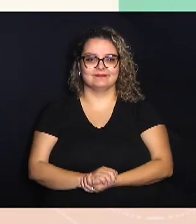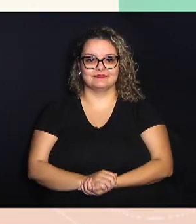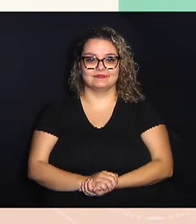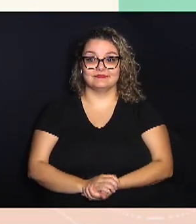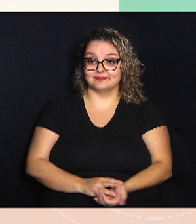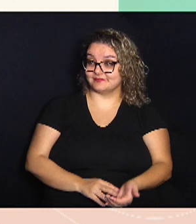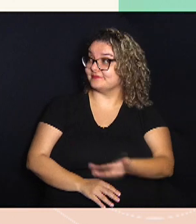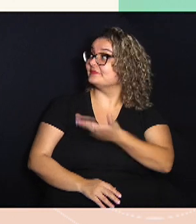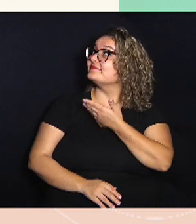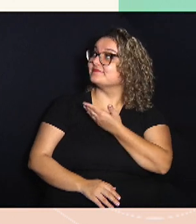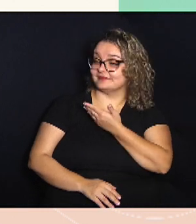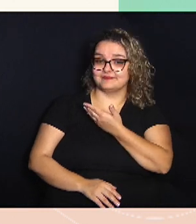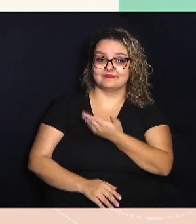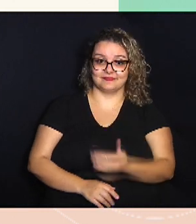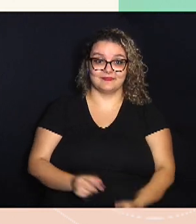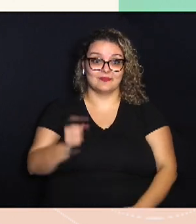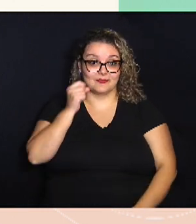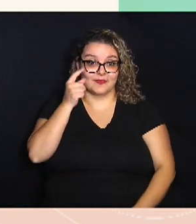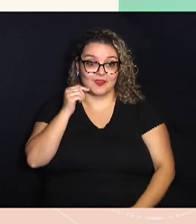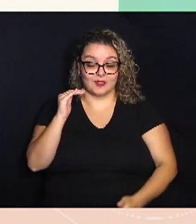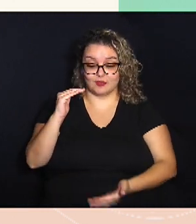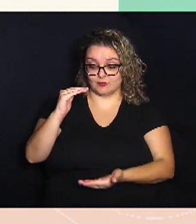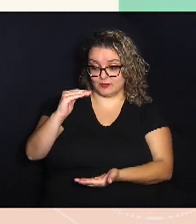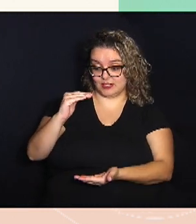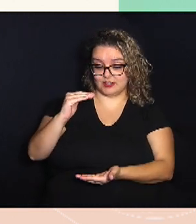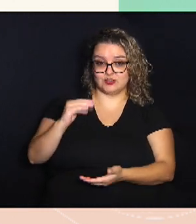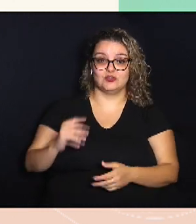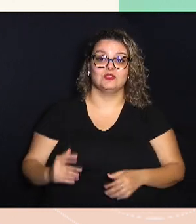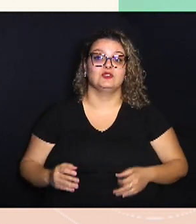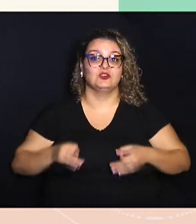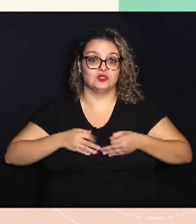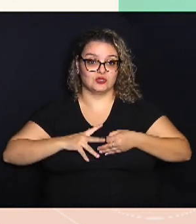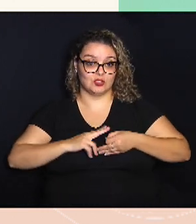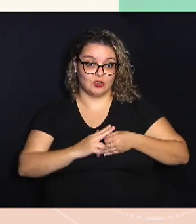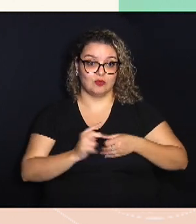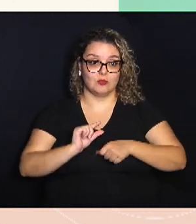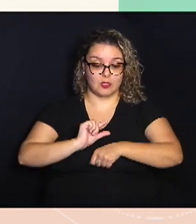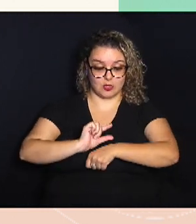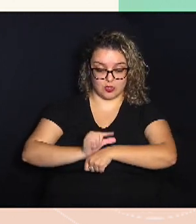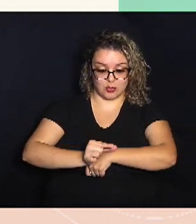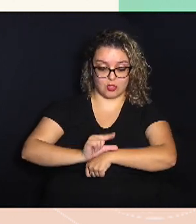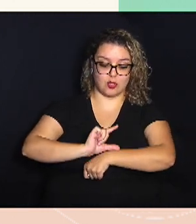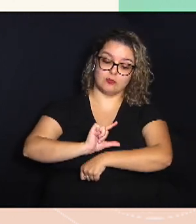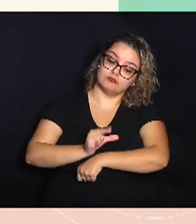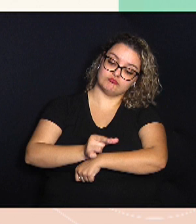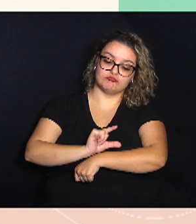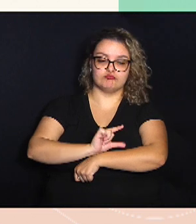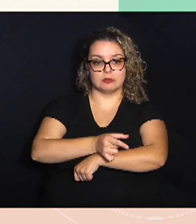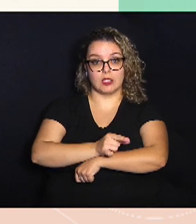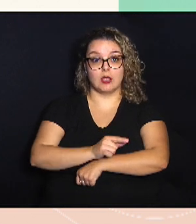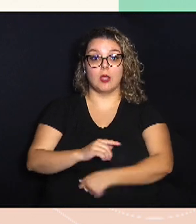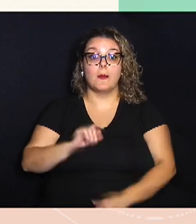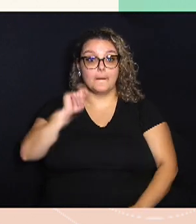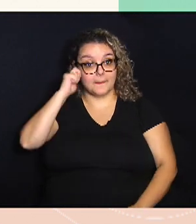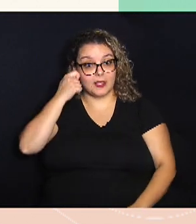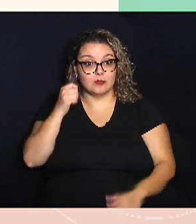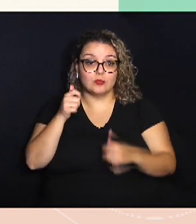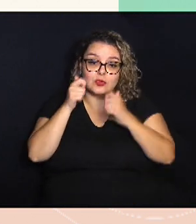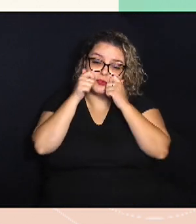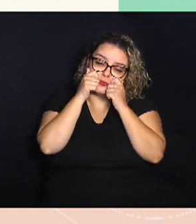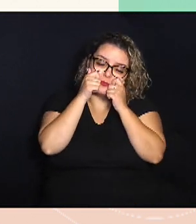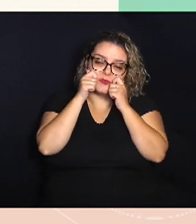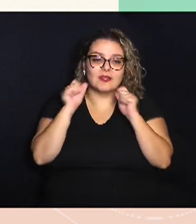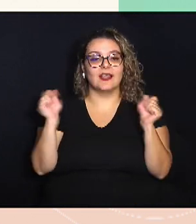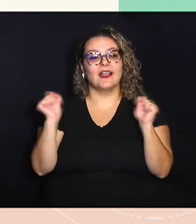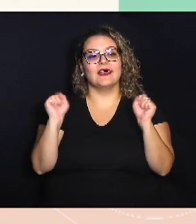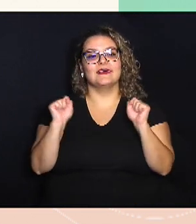é uma gatinha porte médio, castrada, com pelagem média na cor preta e toda fofinha. Ela adora viver